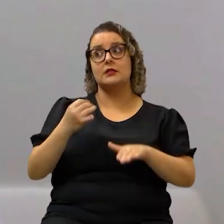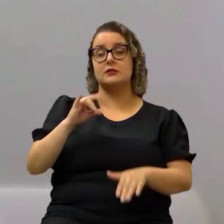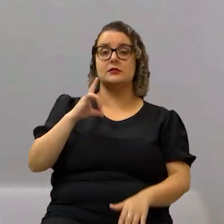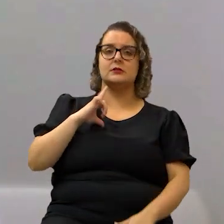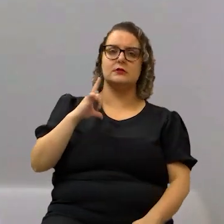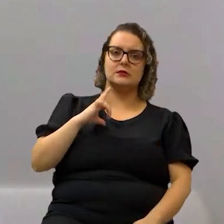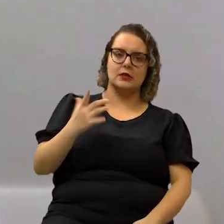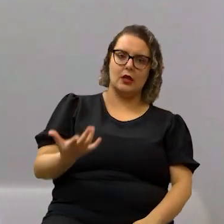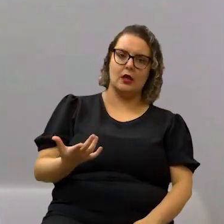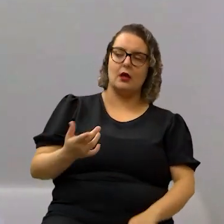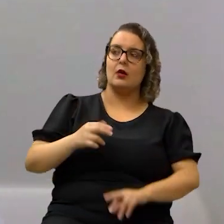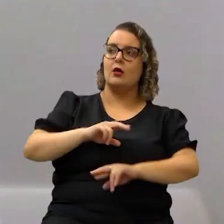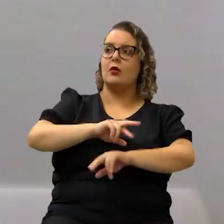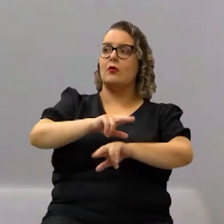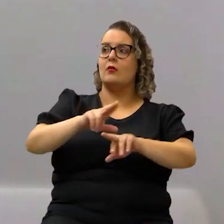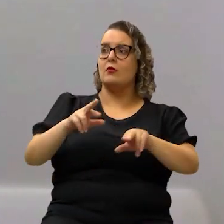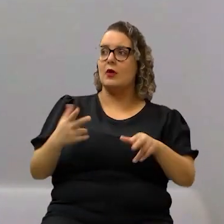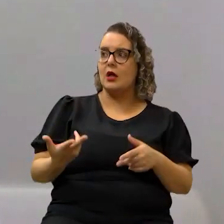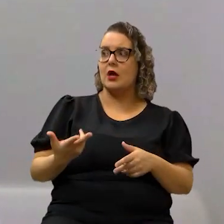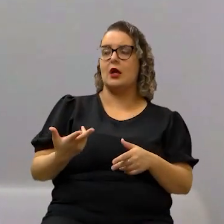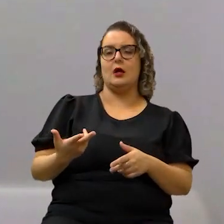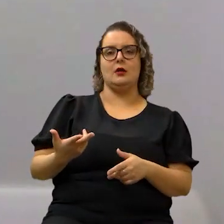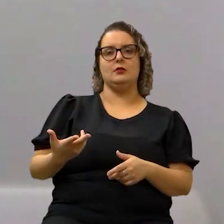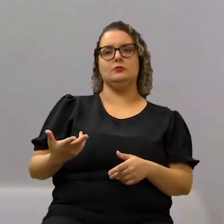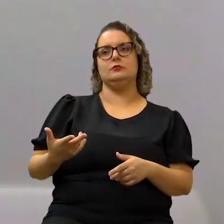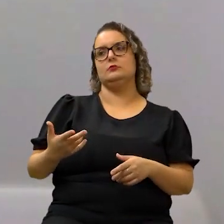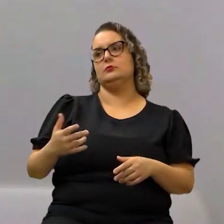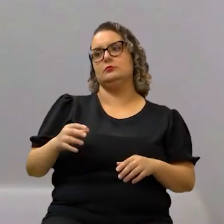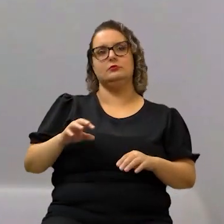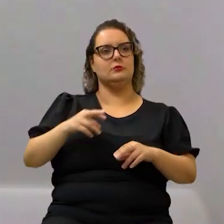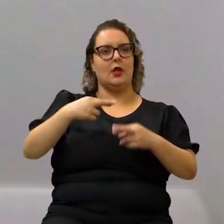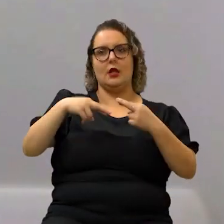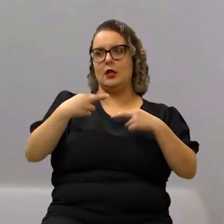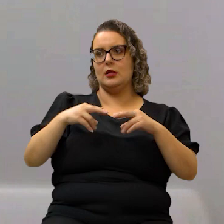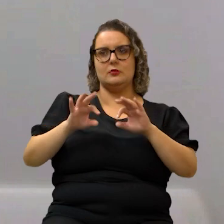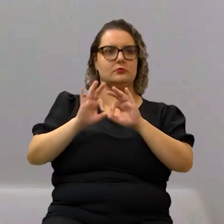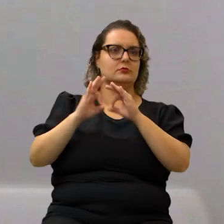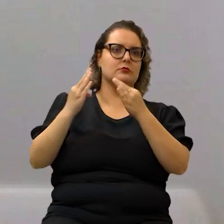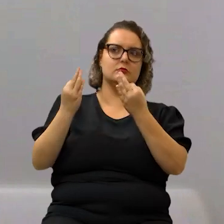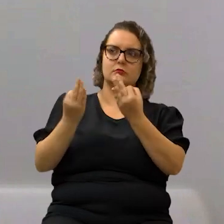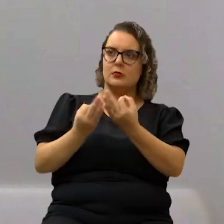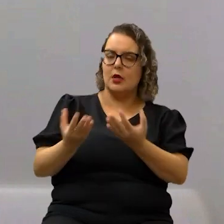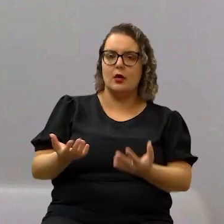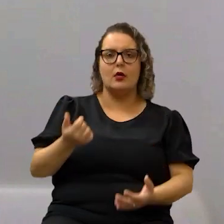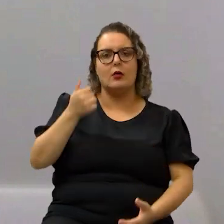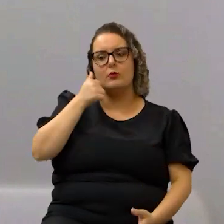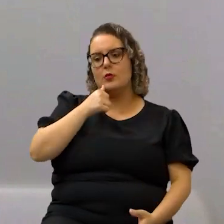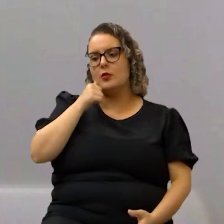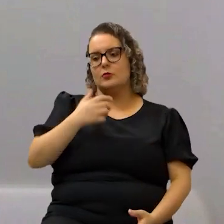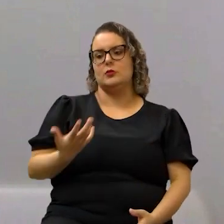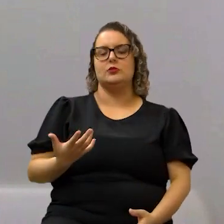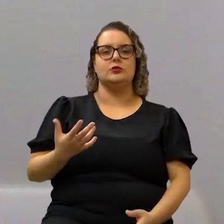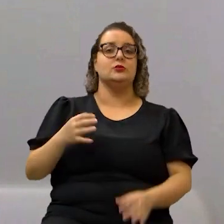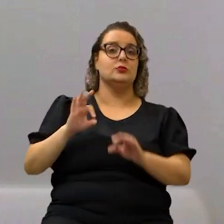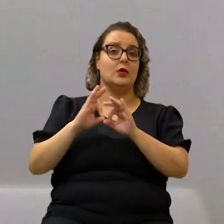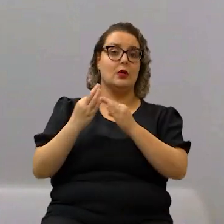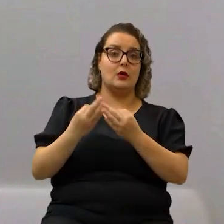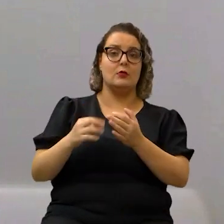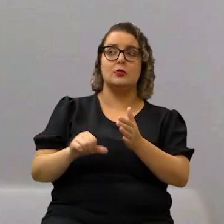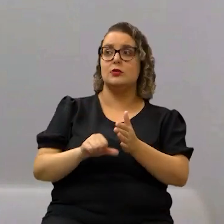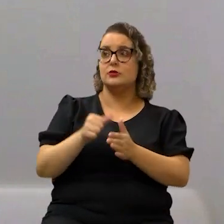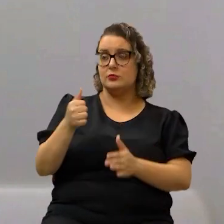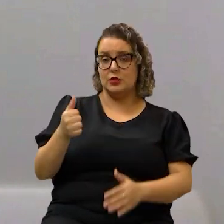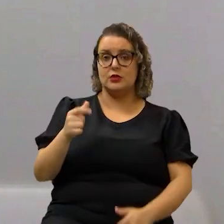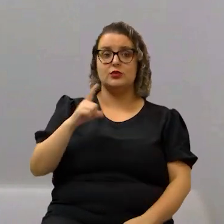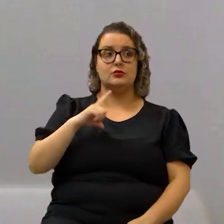depende. Se você tem diversos antecedentes familiares, ou se você tem mulheres na sua família, parentes